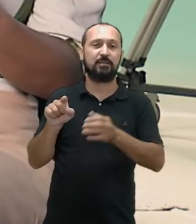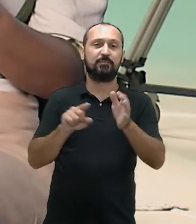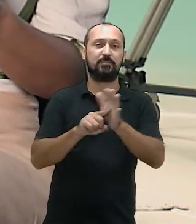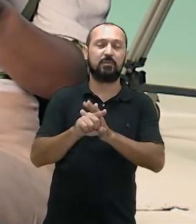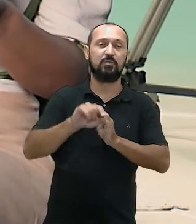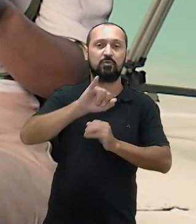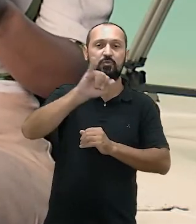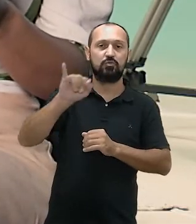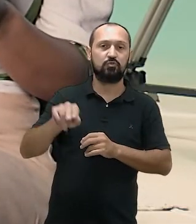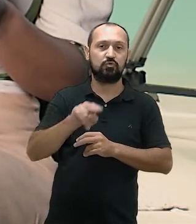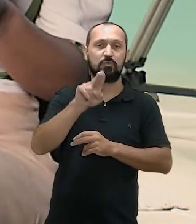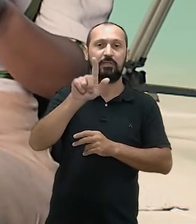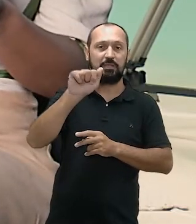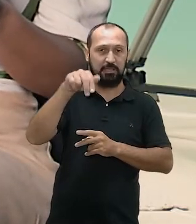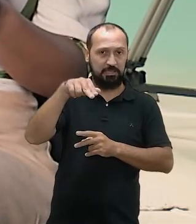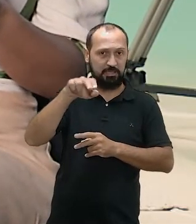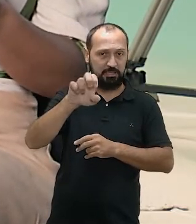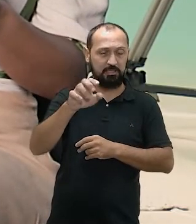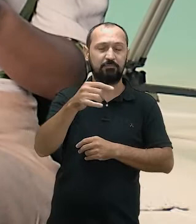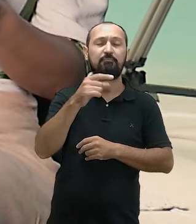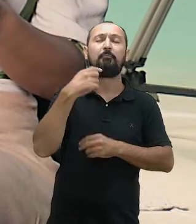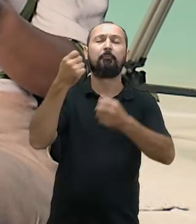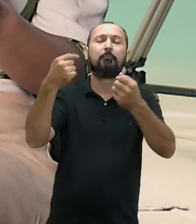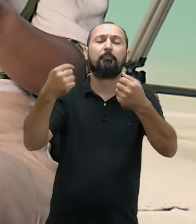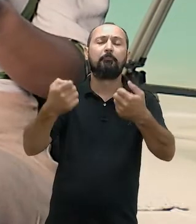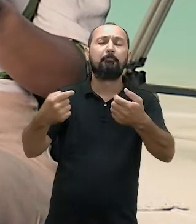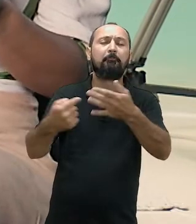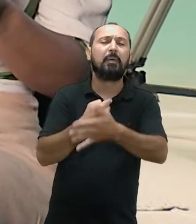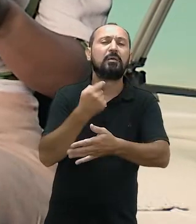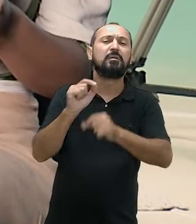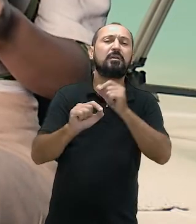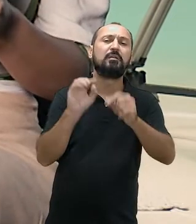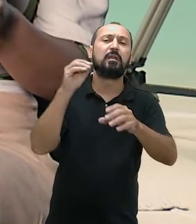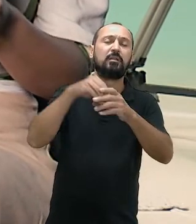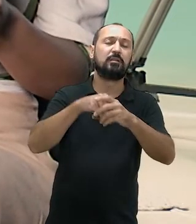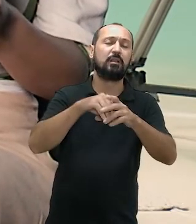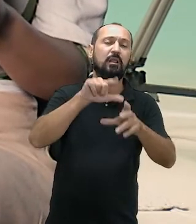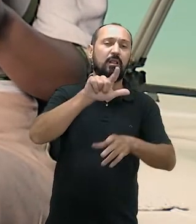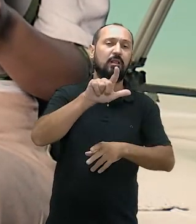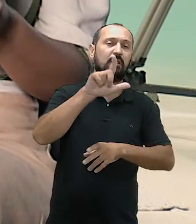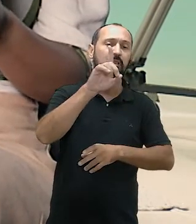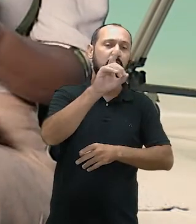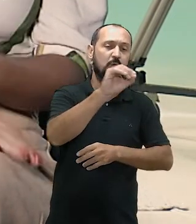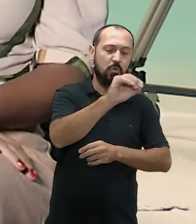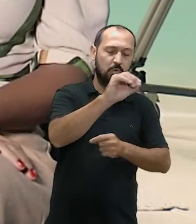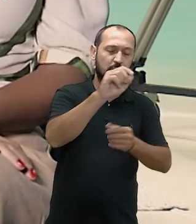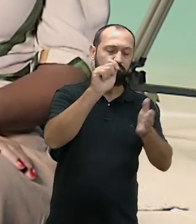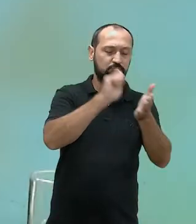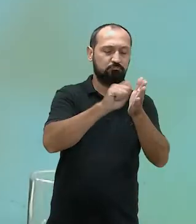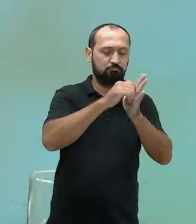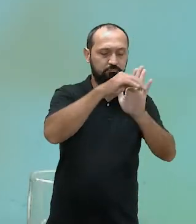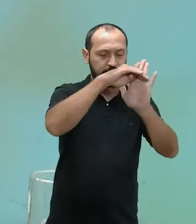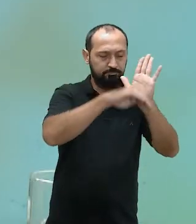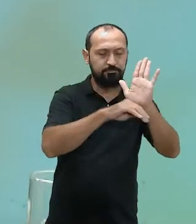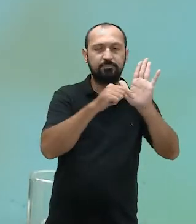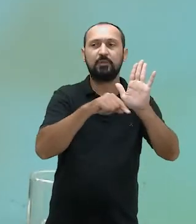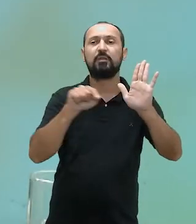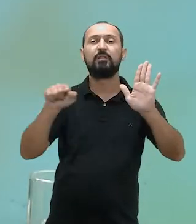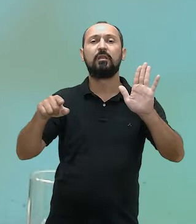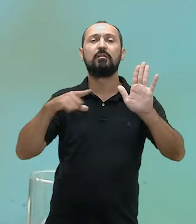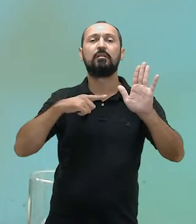pergunta foi a Juliane Steck. Ela quer saber, Tiago, o que deve constar na LDO e na LOA? A gente falou